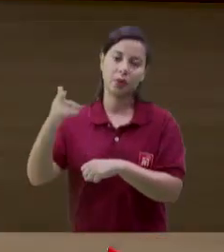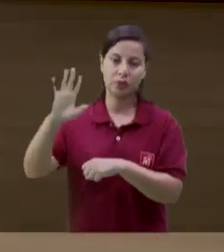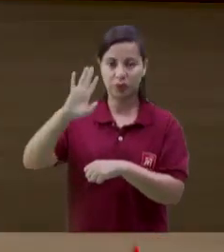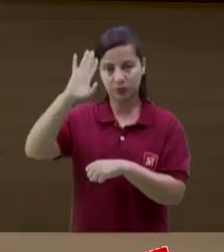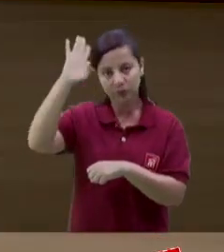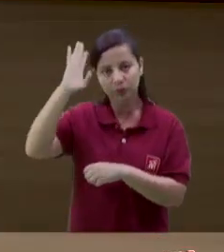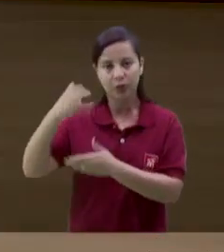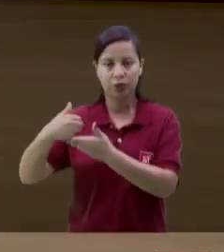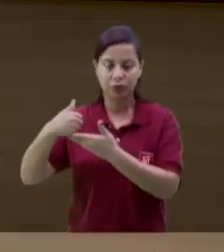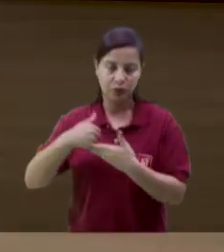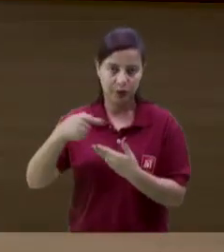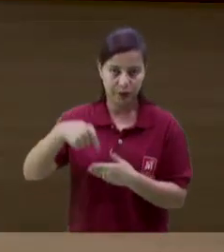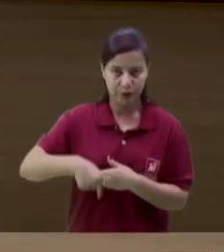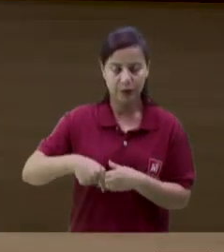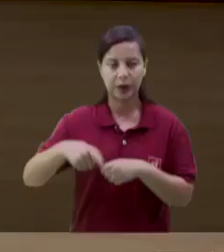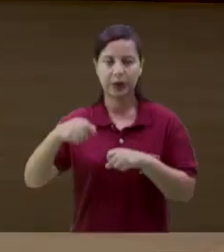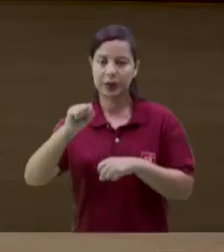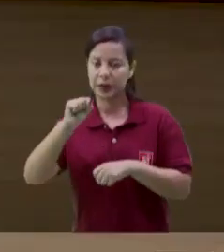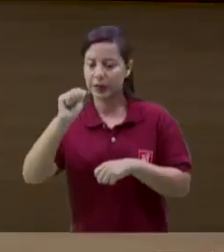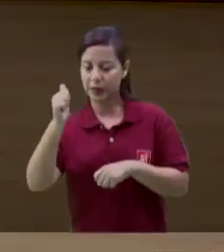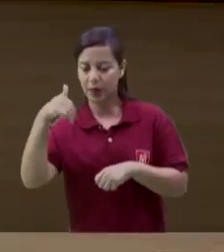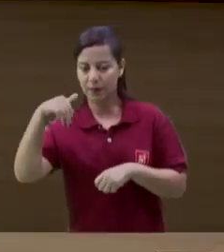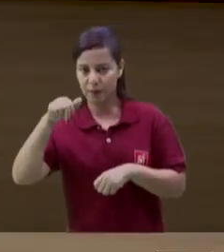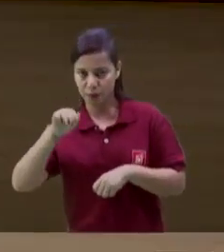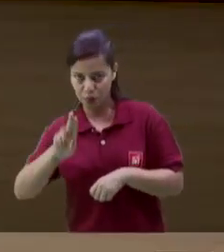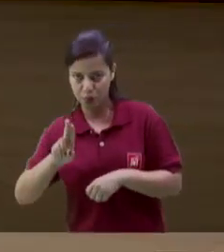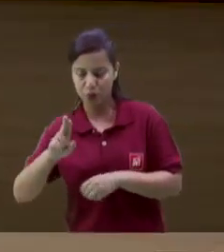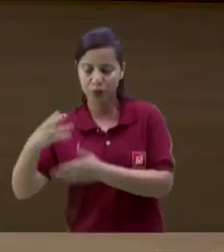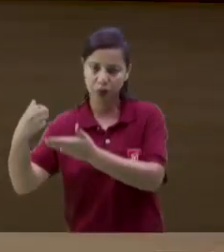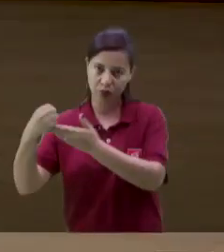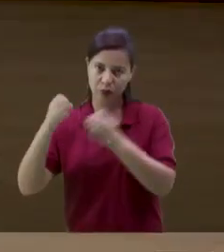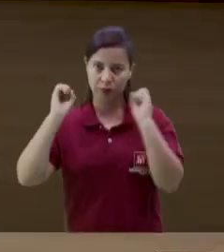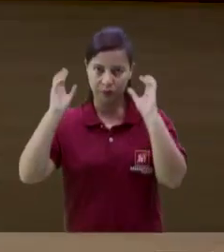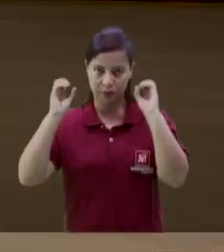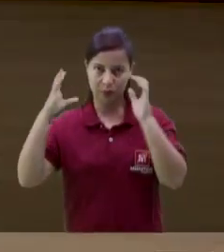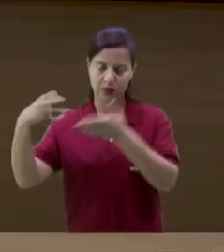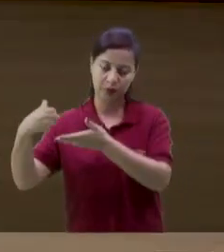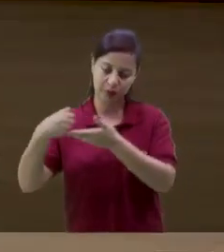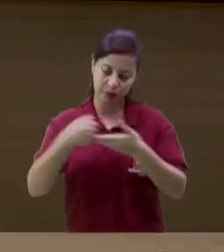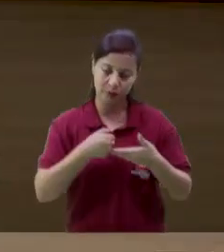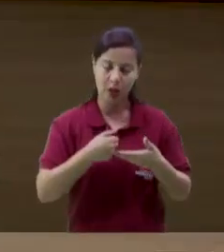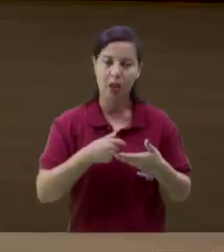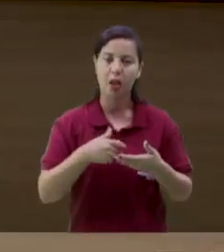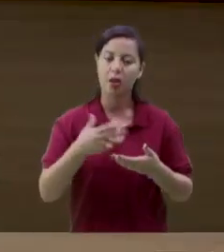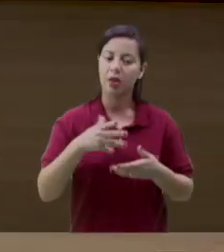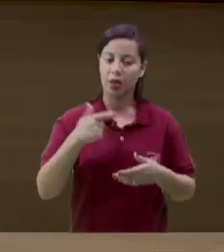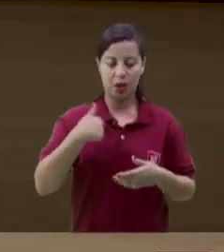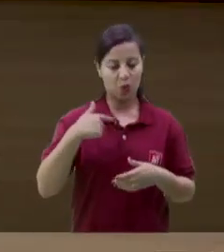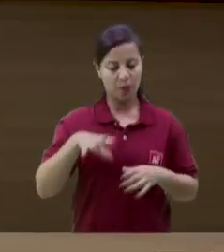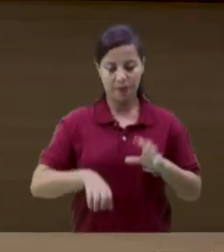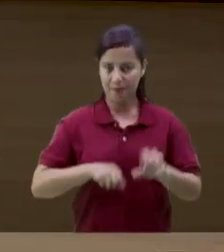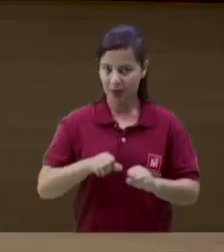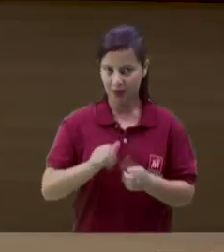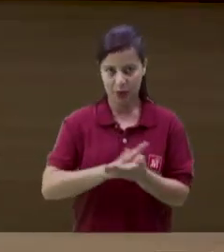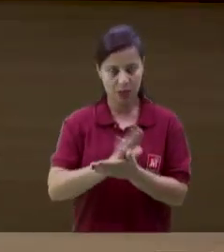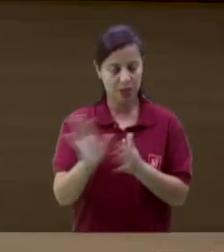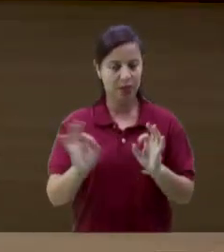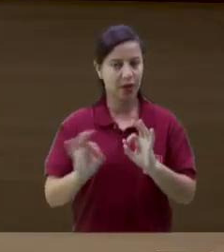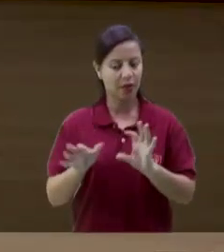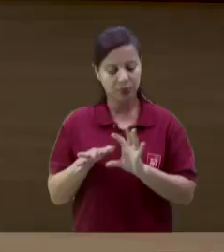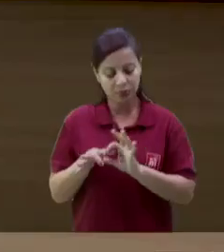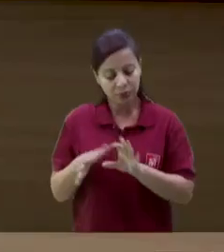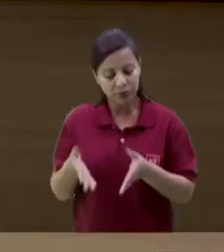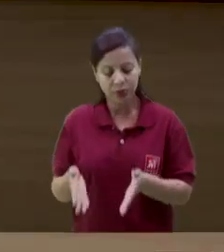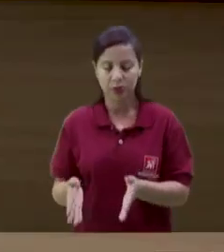minha cena, né, na cena onde aconteceu o acidente, e aí eu não manipulo a vítima, ou se